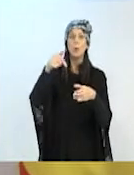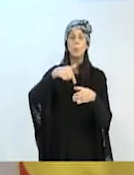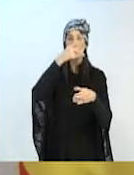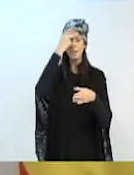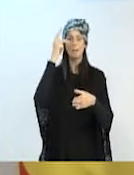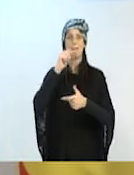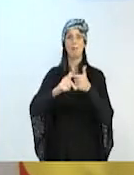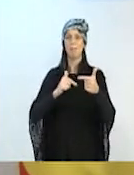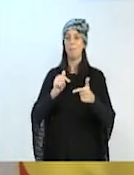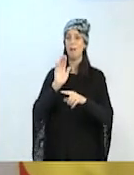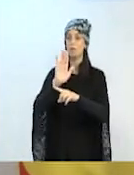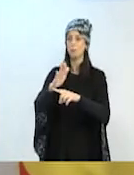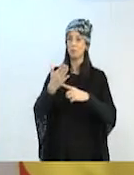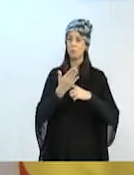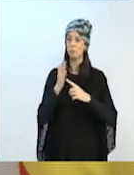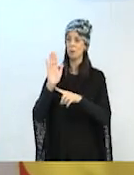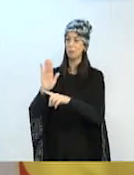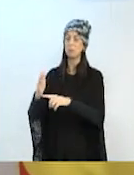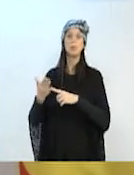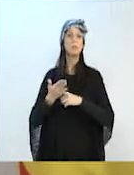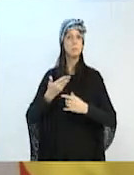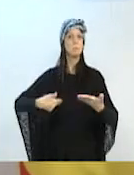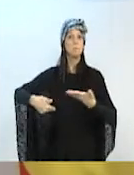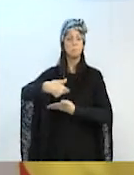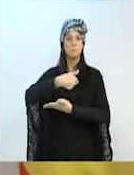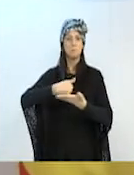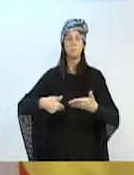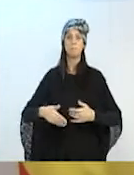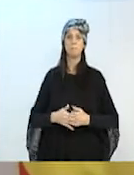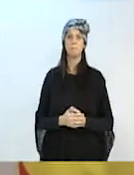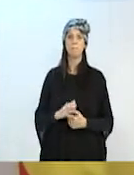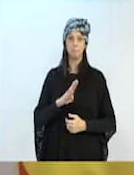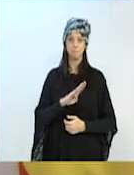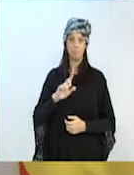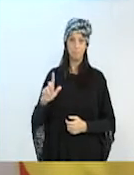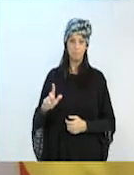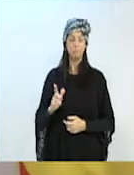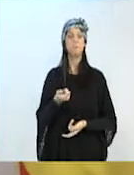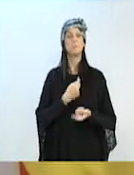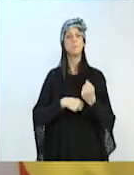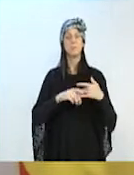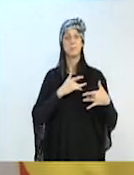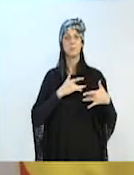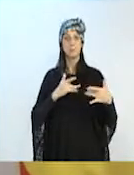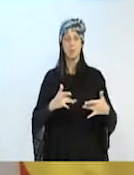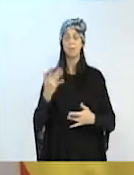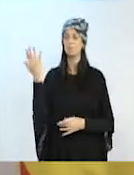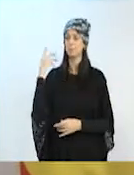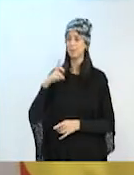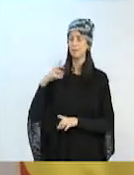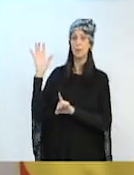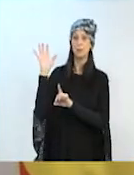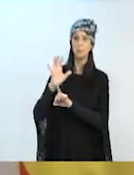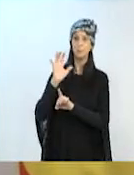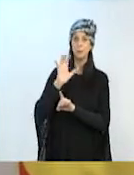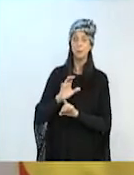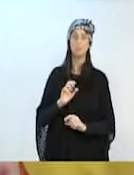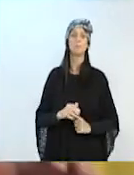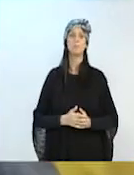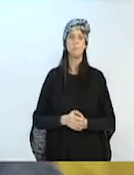e autogestão dos empreendimentos. Em Blumenau, a economia solidária ela foi muito influenciada pela ideia